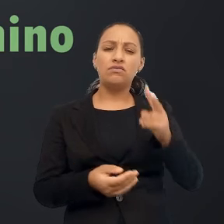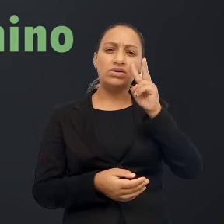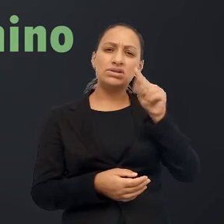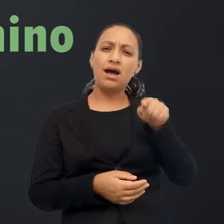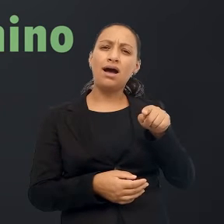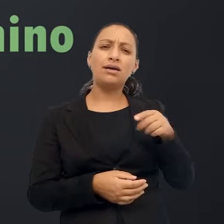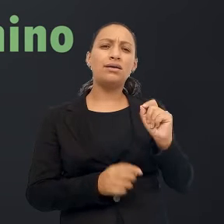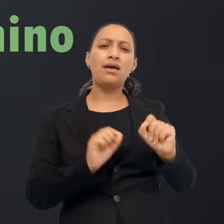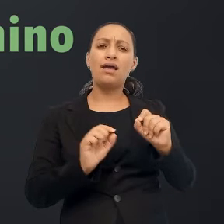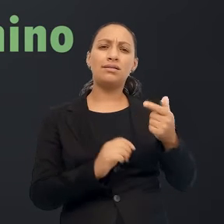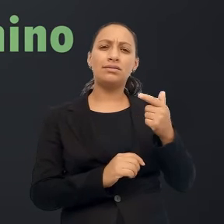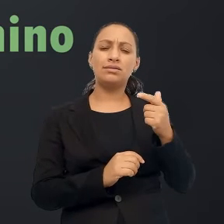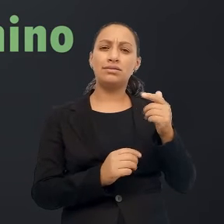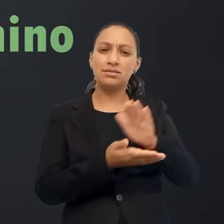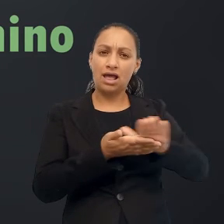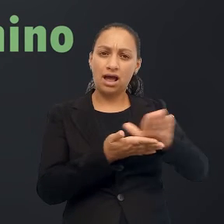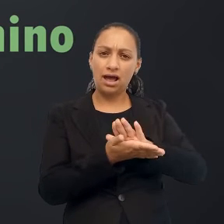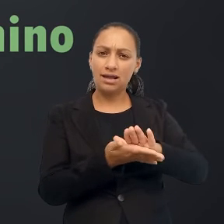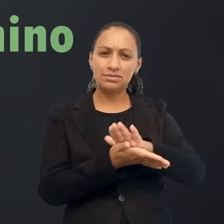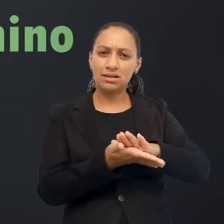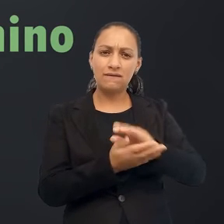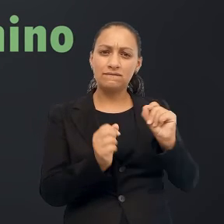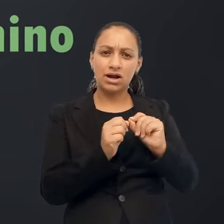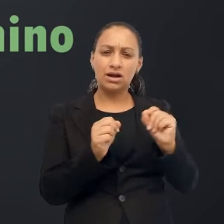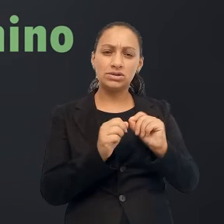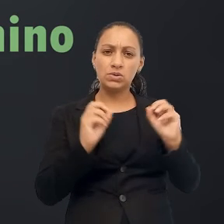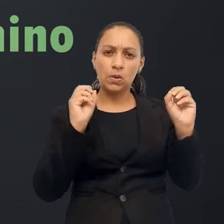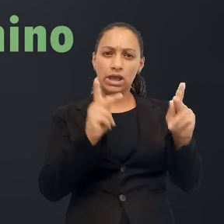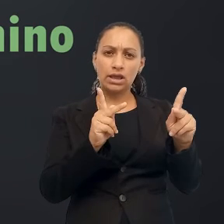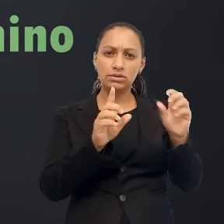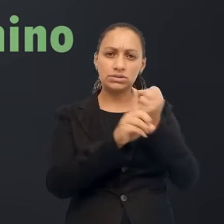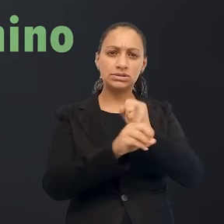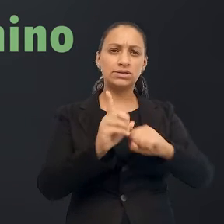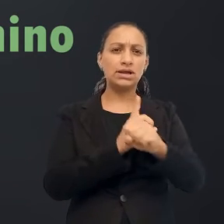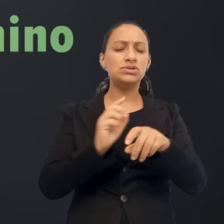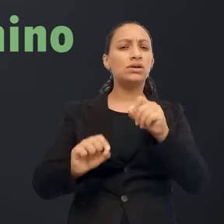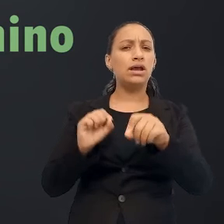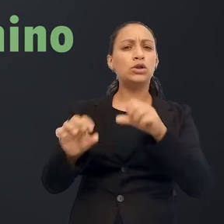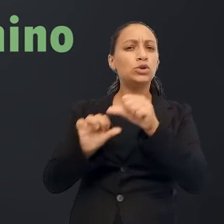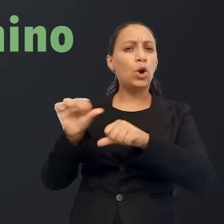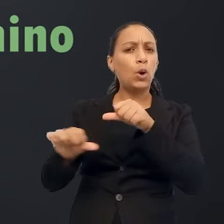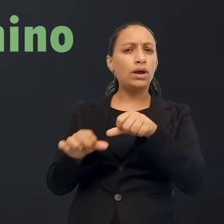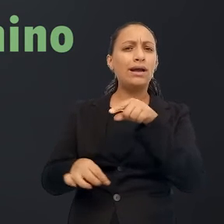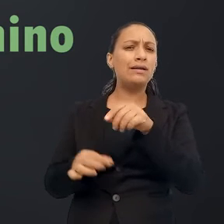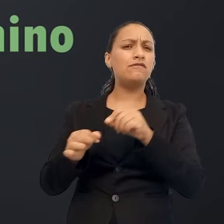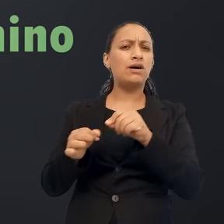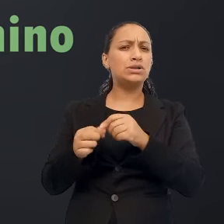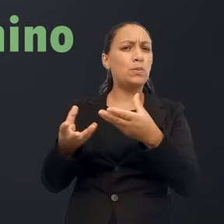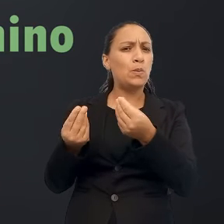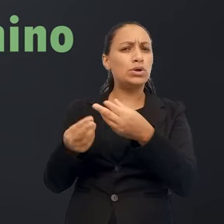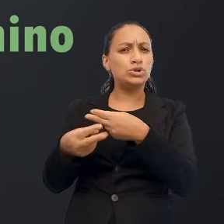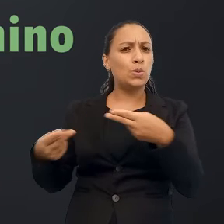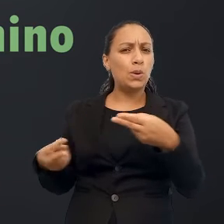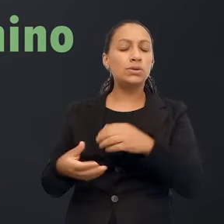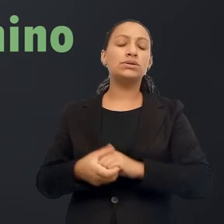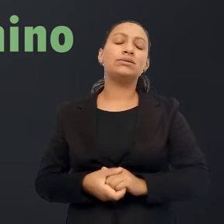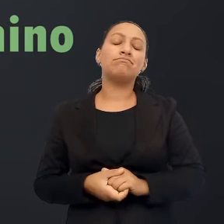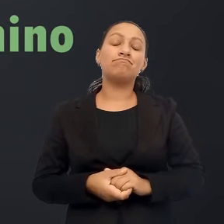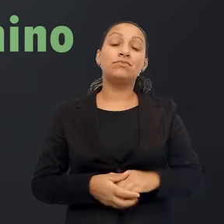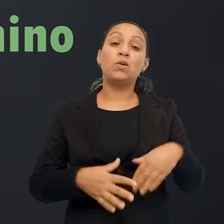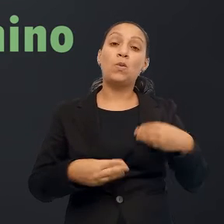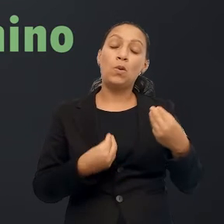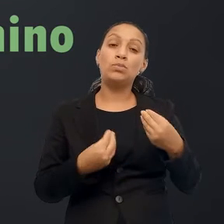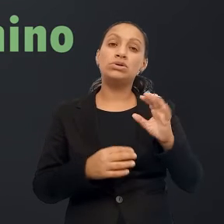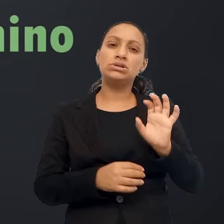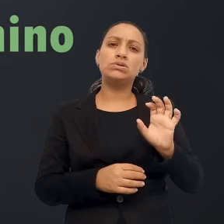que não faz nada, ele tá ok com a sociedade, e aquele que troca a fralda, ele faz muitas coisas. E na medida que isso acontece,